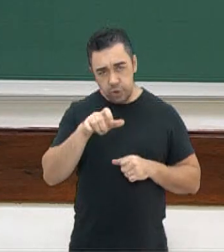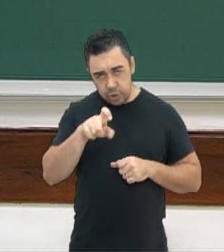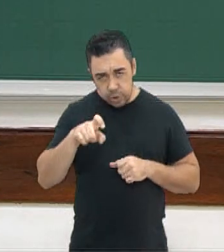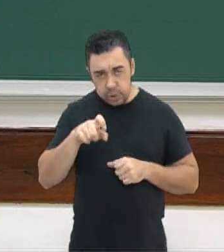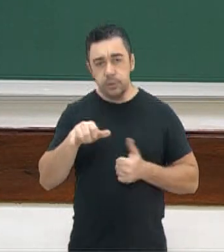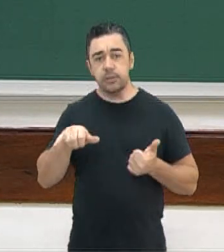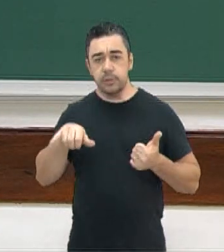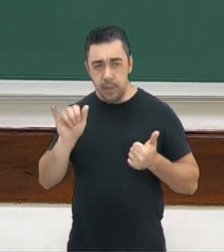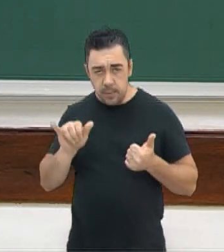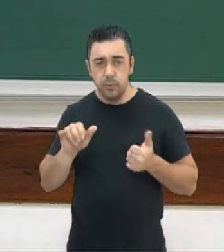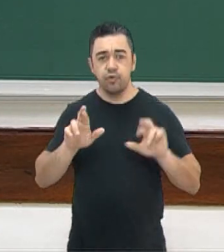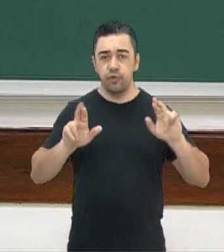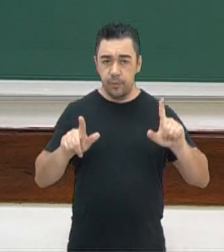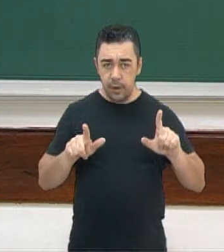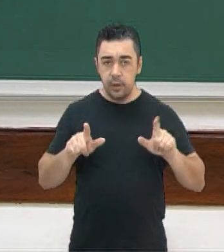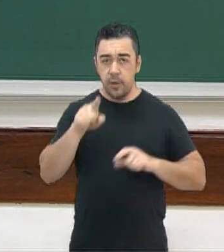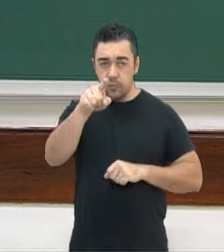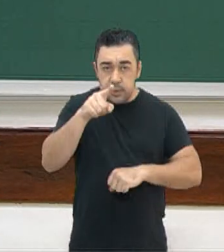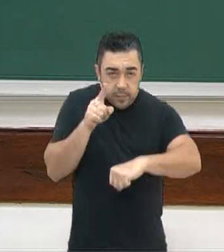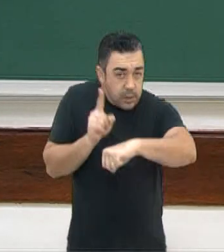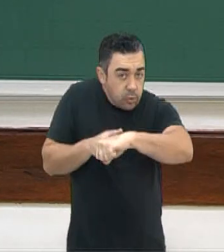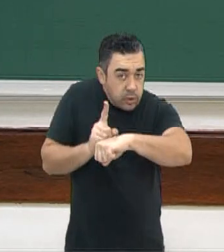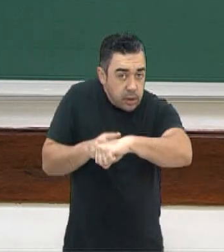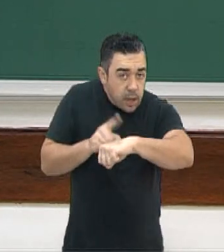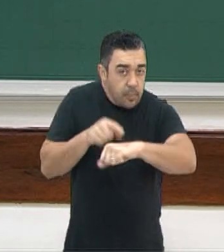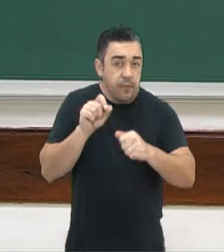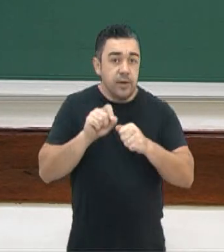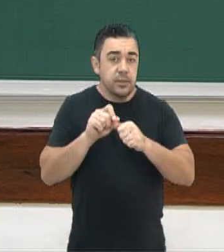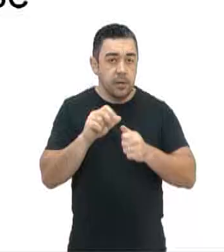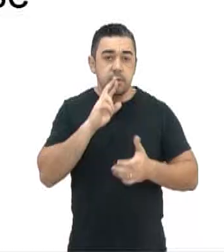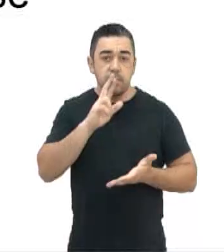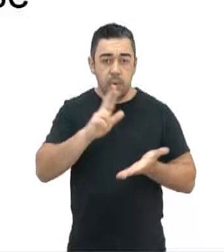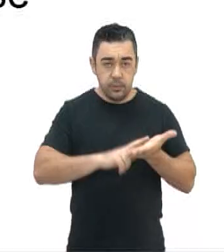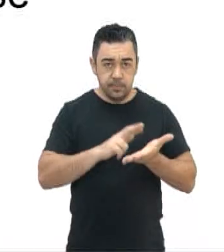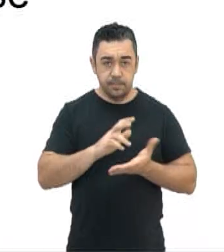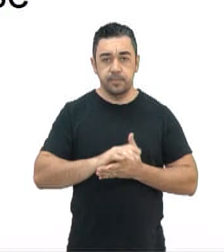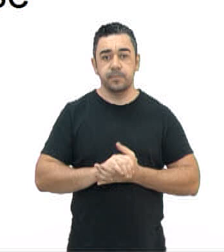letras diferentes. Eu vou dar um tempo para você tentar resolver.